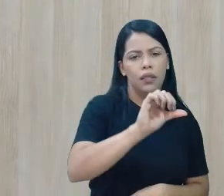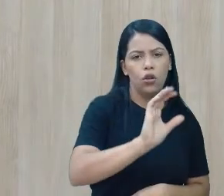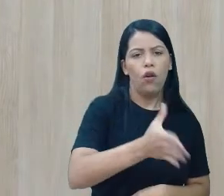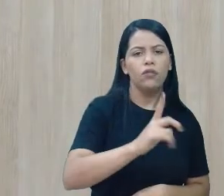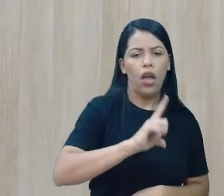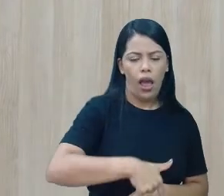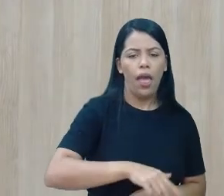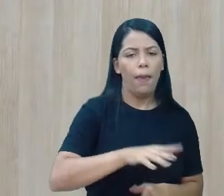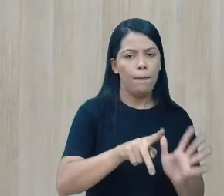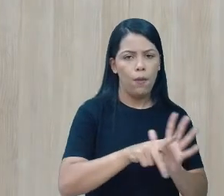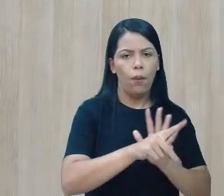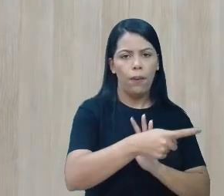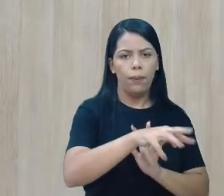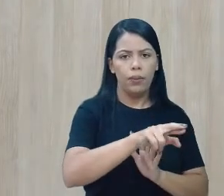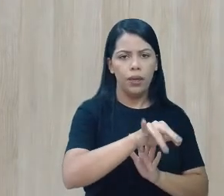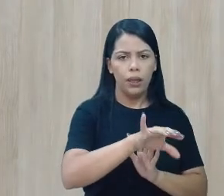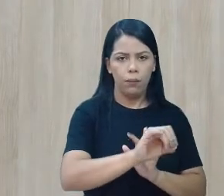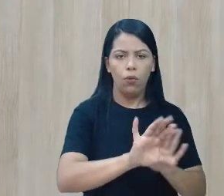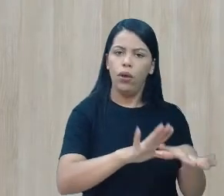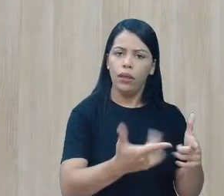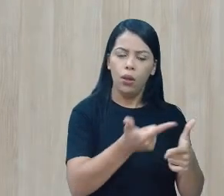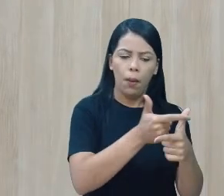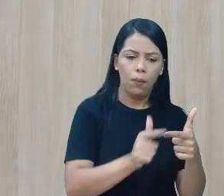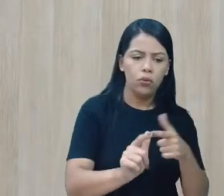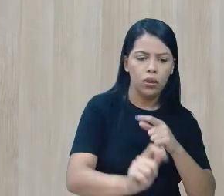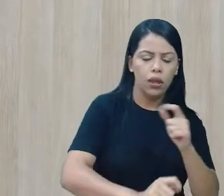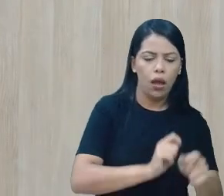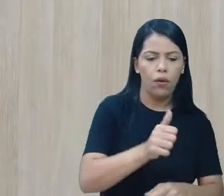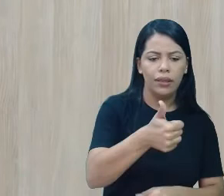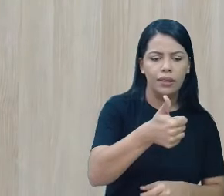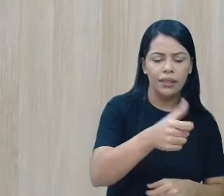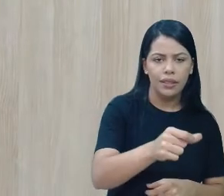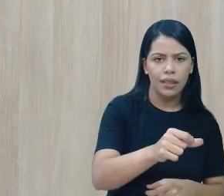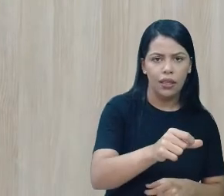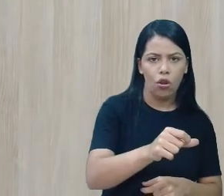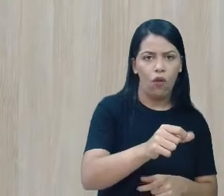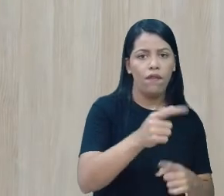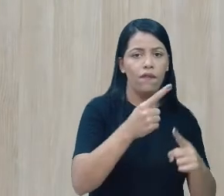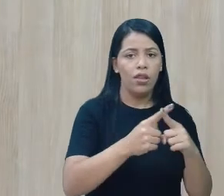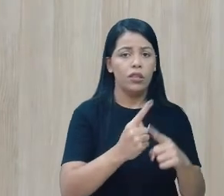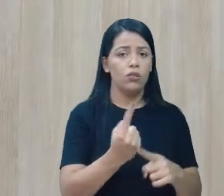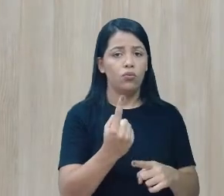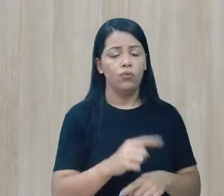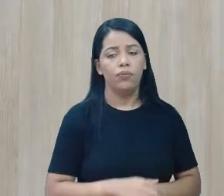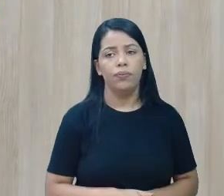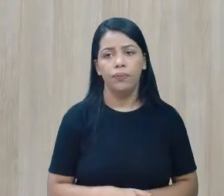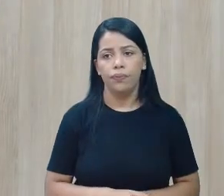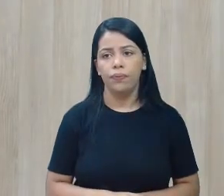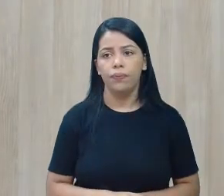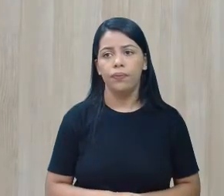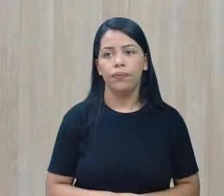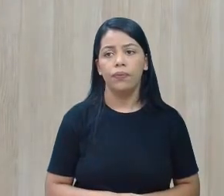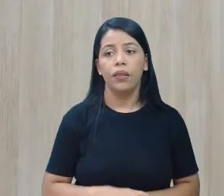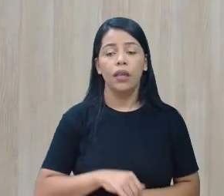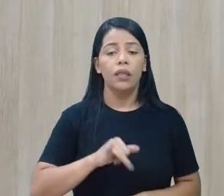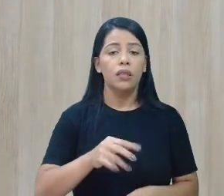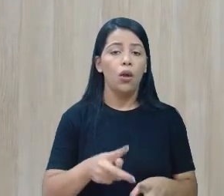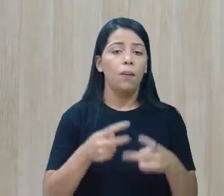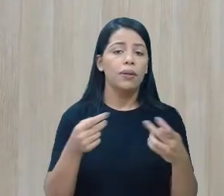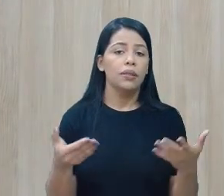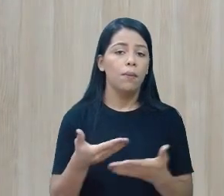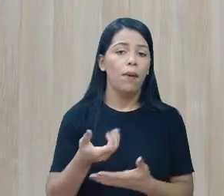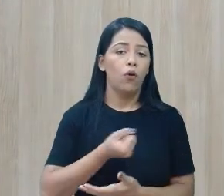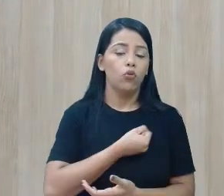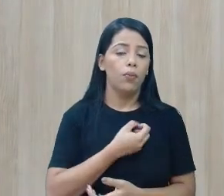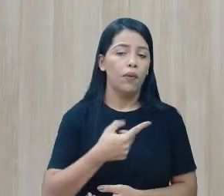número primo, né? Então, a multiplicação possível aí seria o 19 vezes o 1, tá certo? Se eu observo o número 20, o